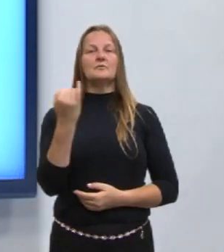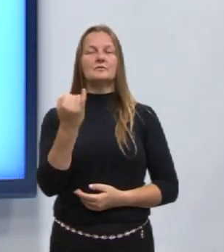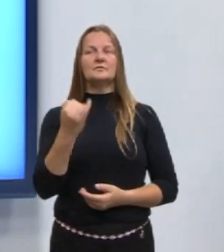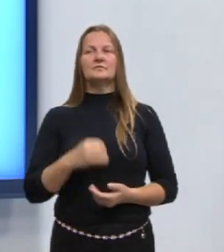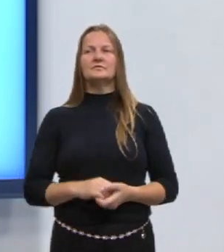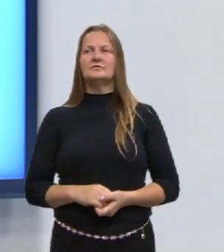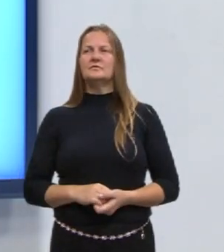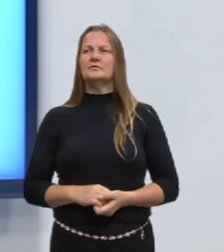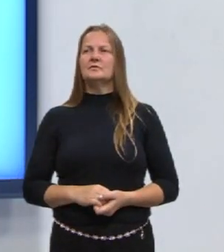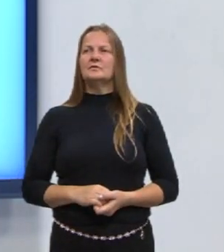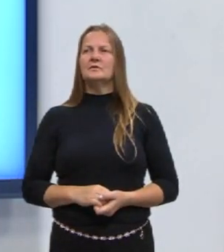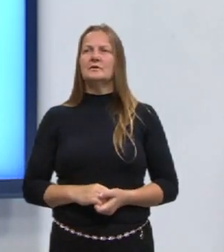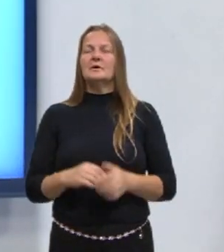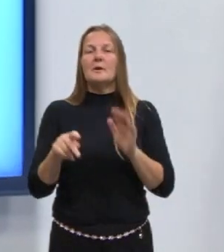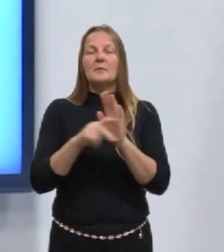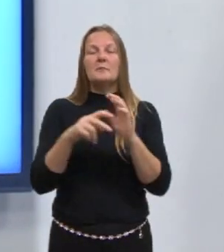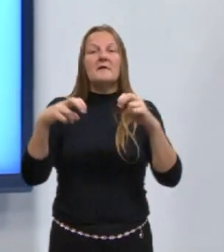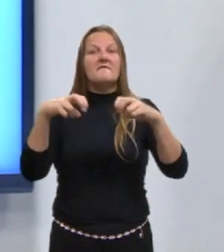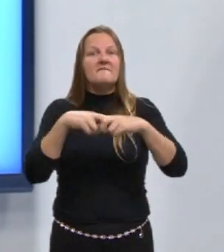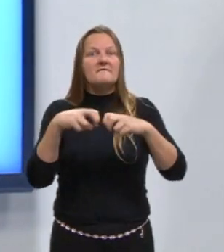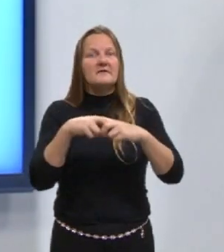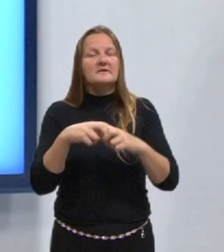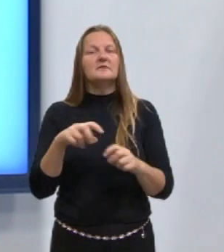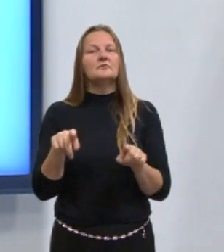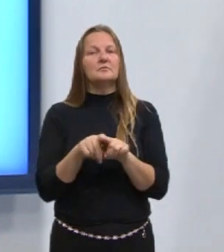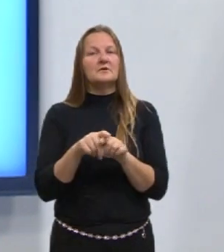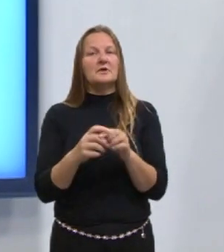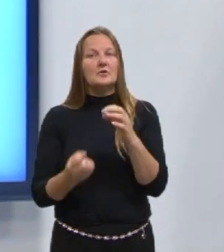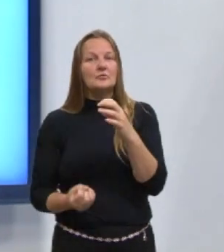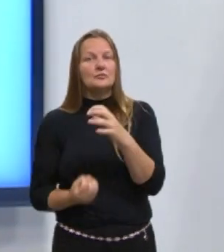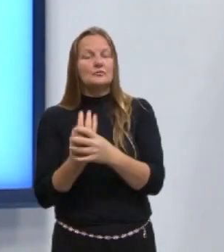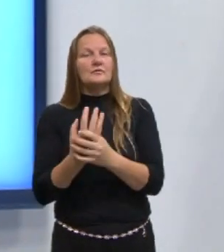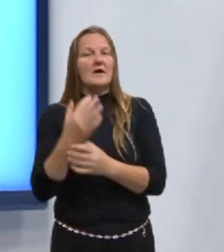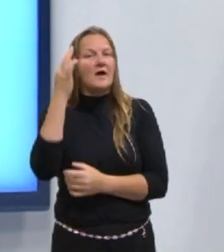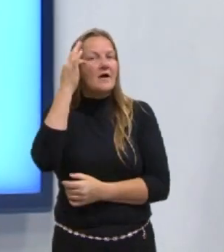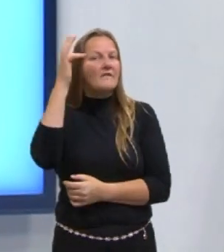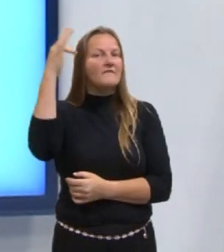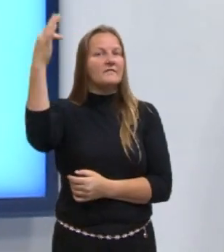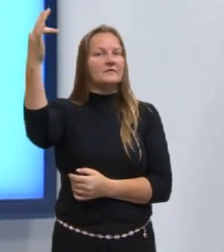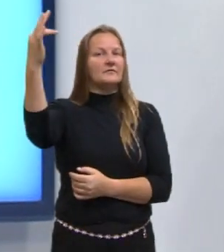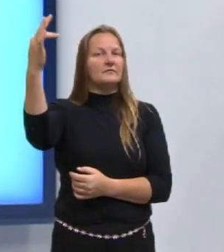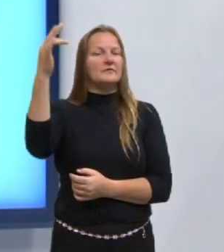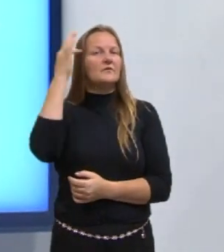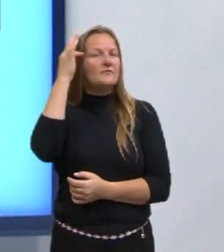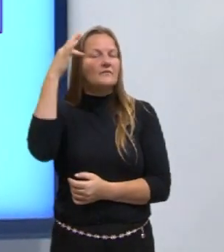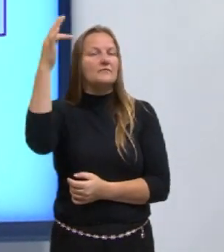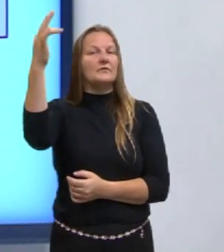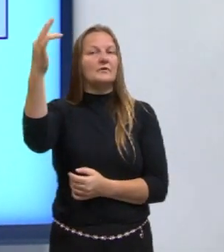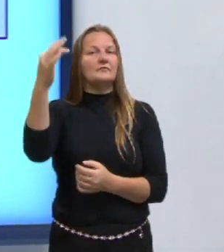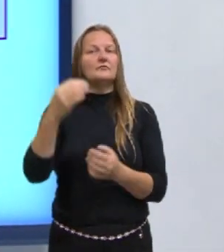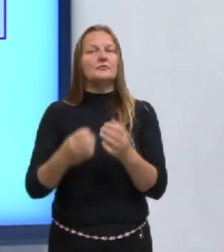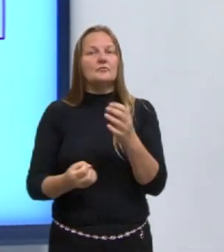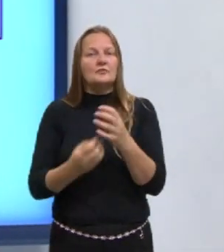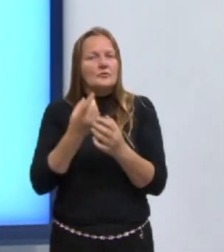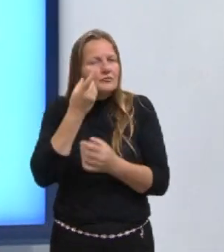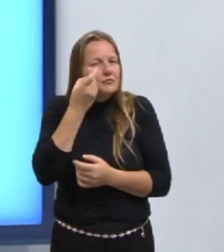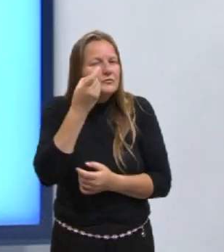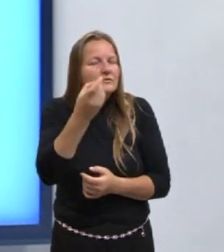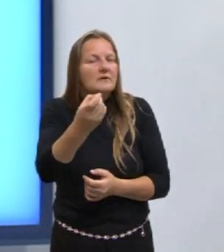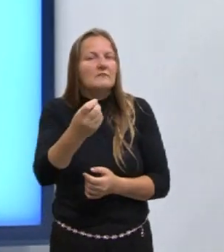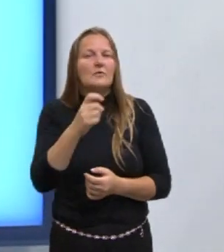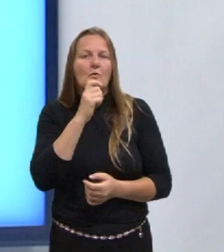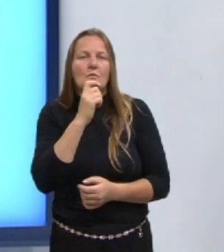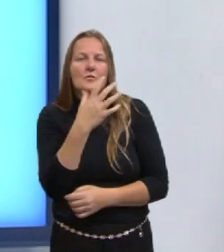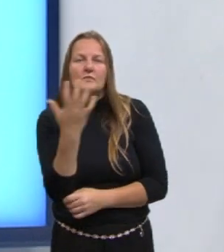falando, que a questão da própria física, por exemplo, ela surge da filosofia, que eram os filósofos que se interessavam pela